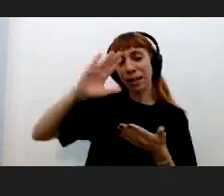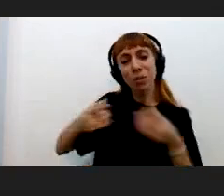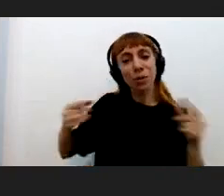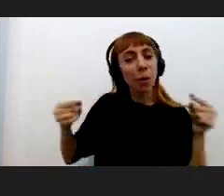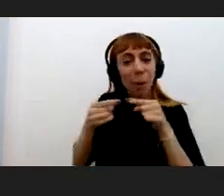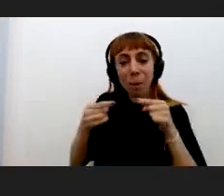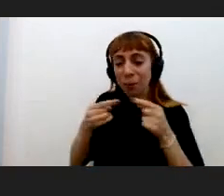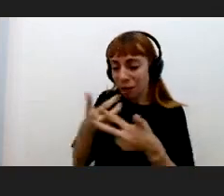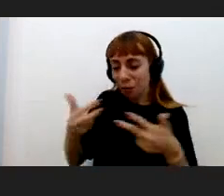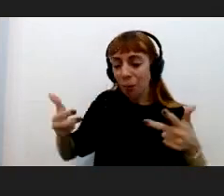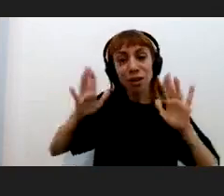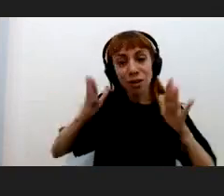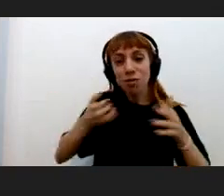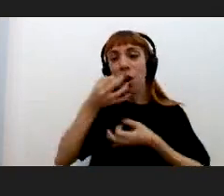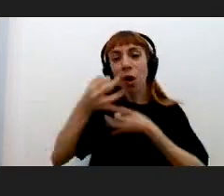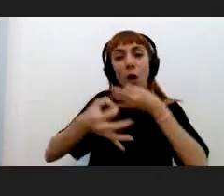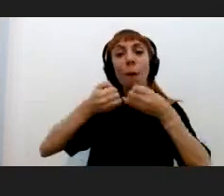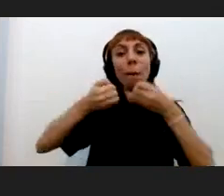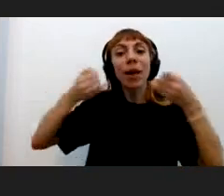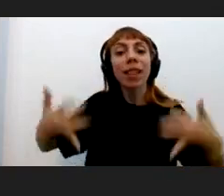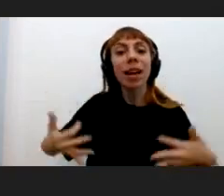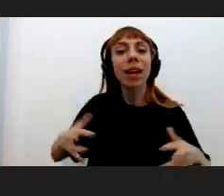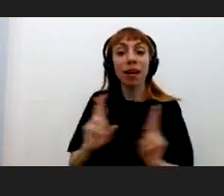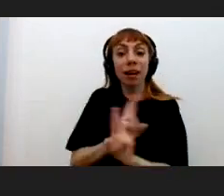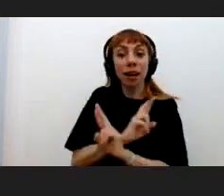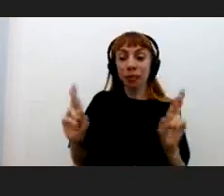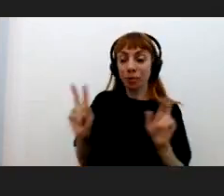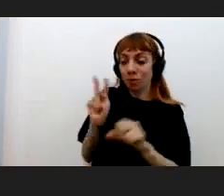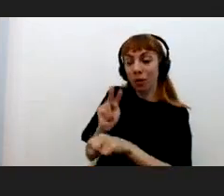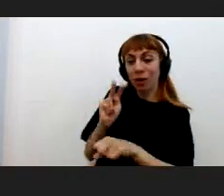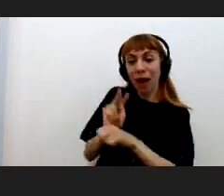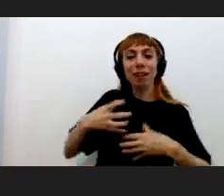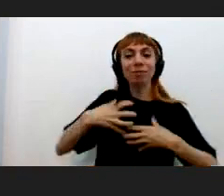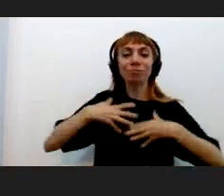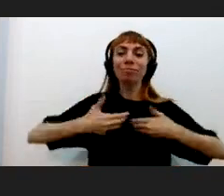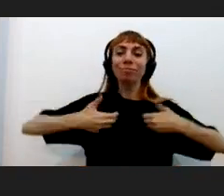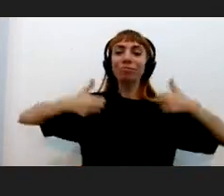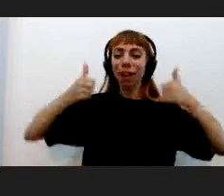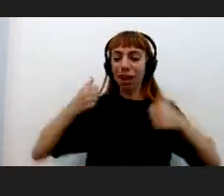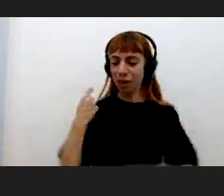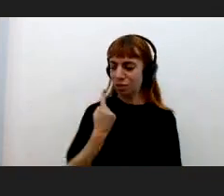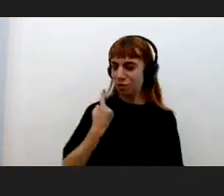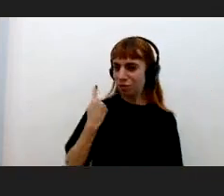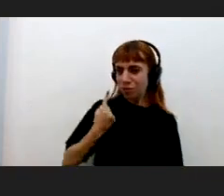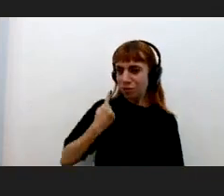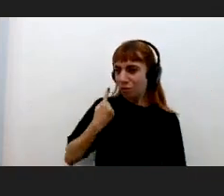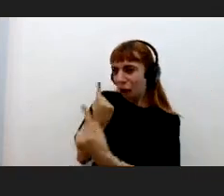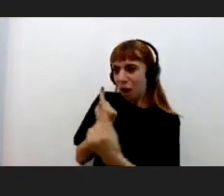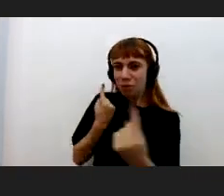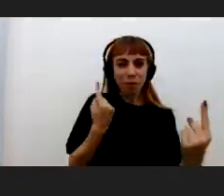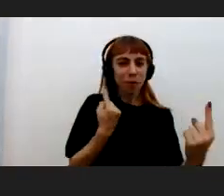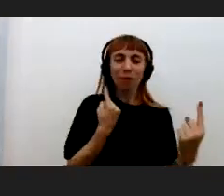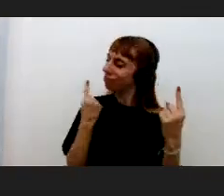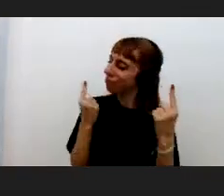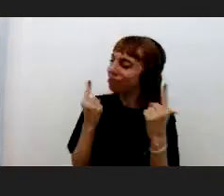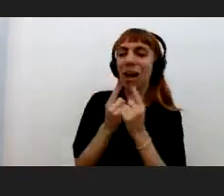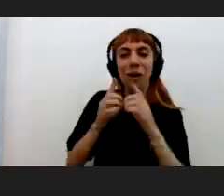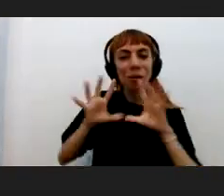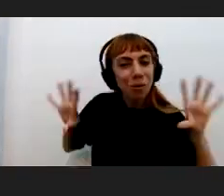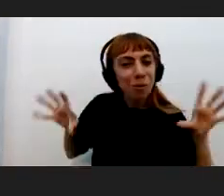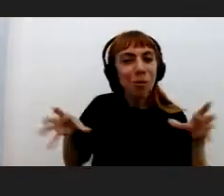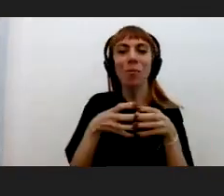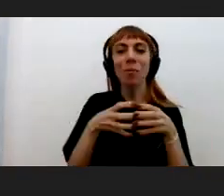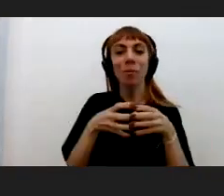bem-estar, elas não são individuais, elas estão inseridas nas políticas, e está inserido na Constituição, a saúde como direito